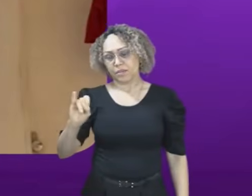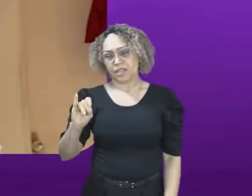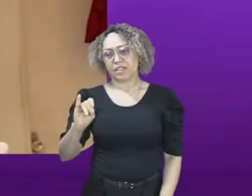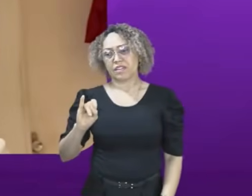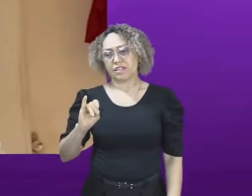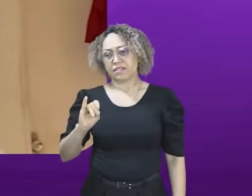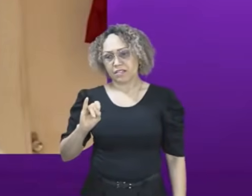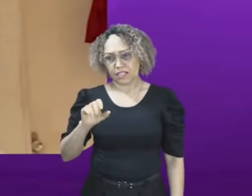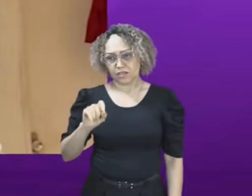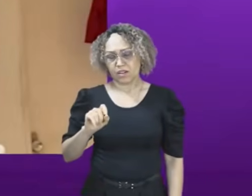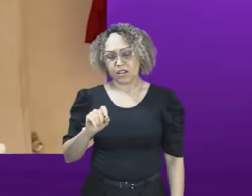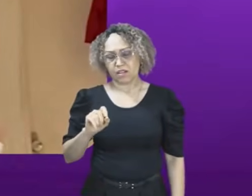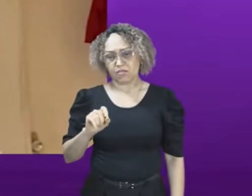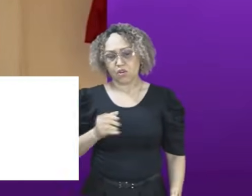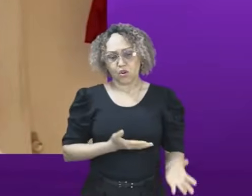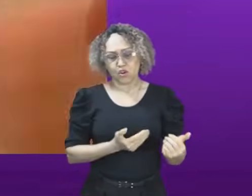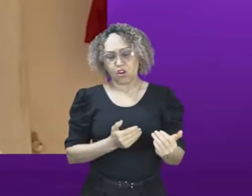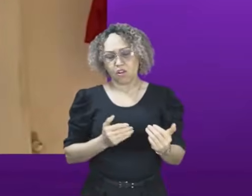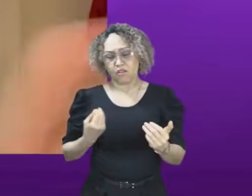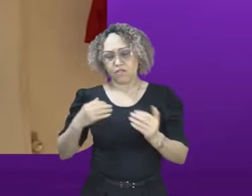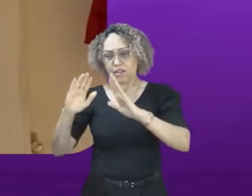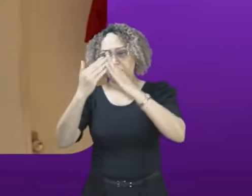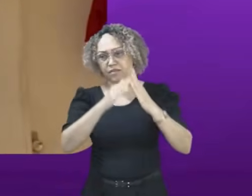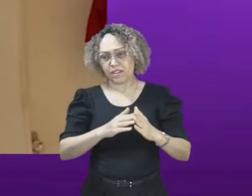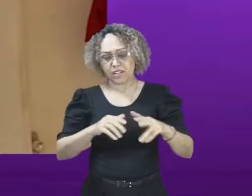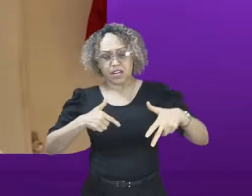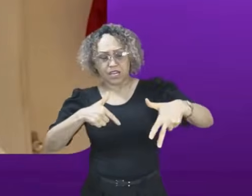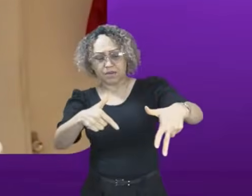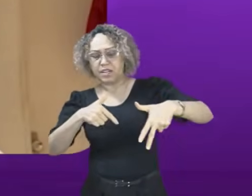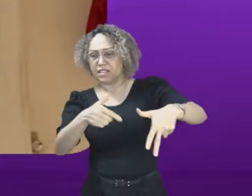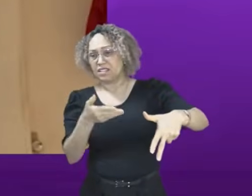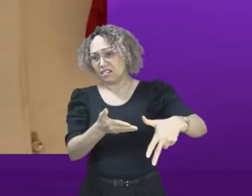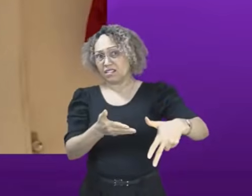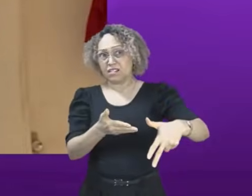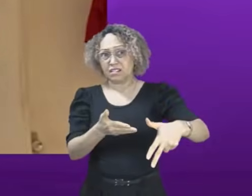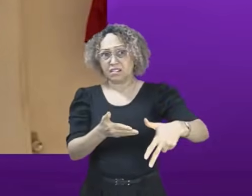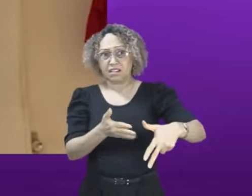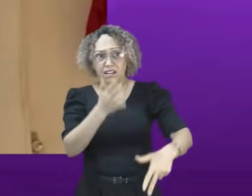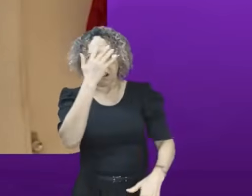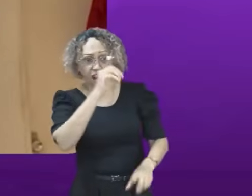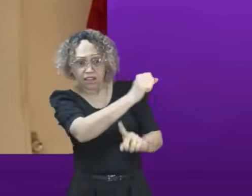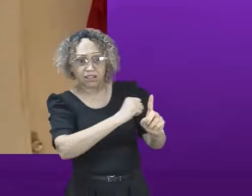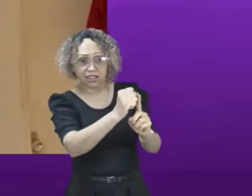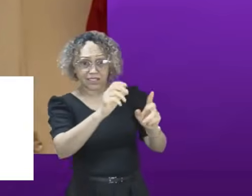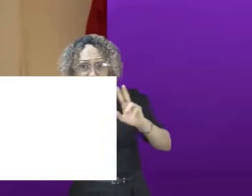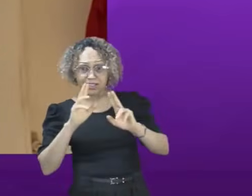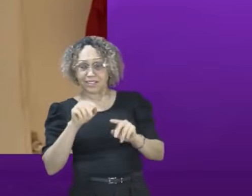e militante é ser lida como ameaça. É ser lida